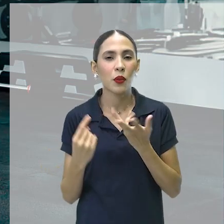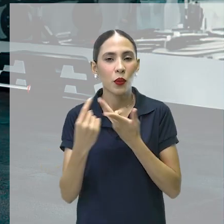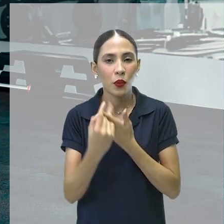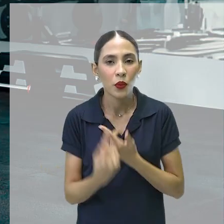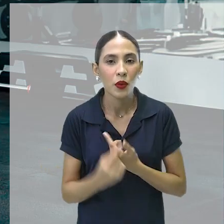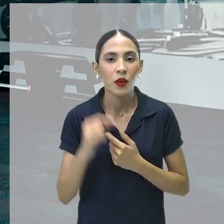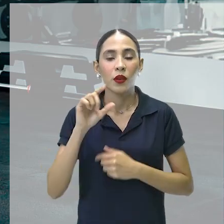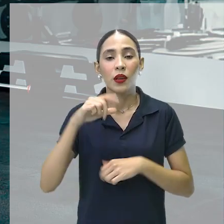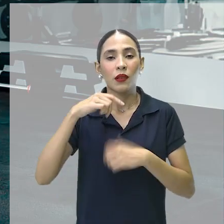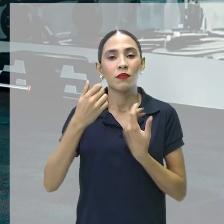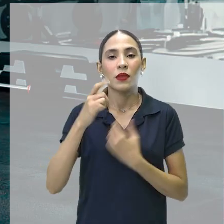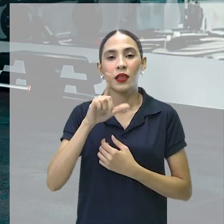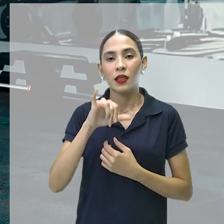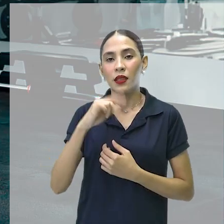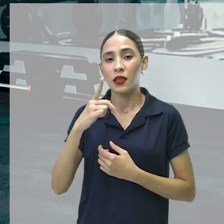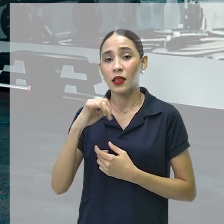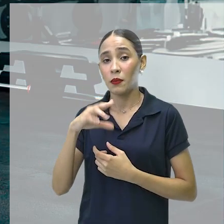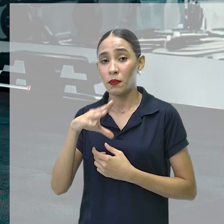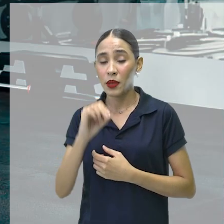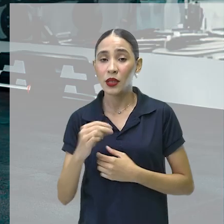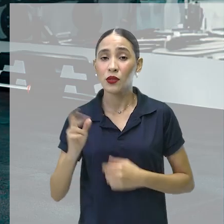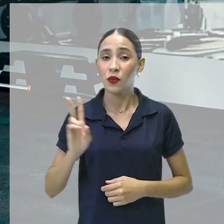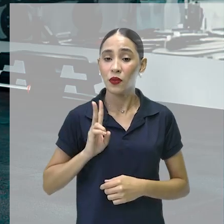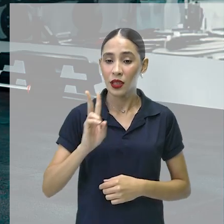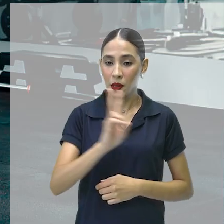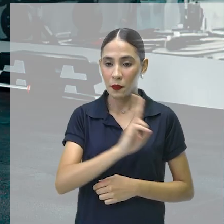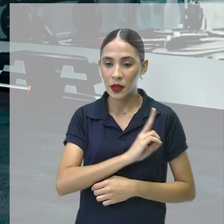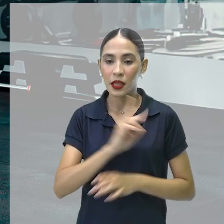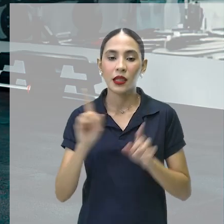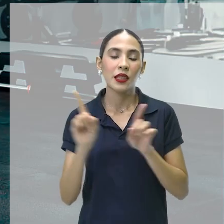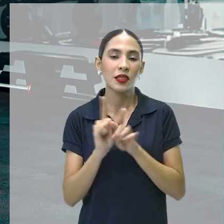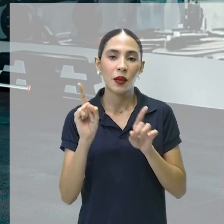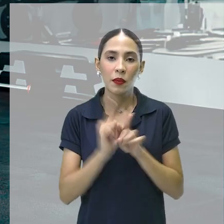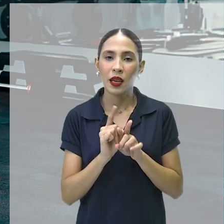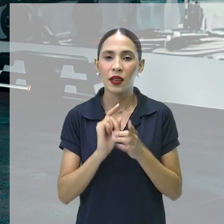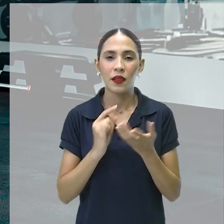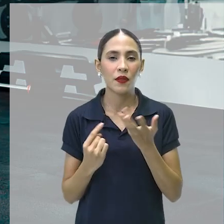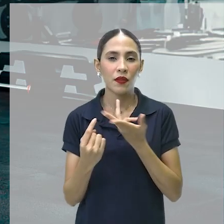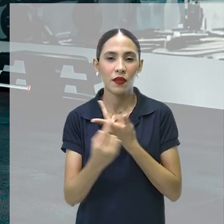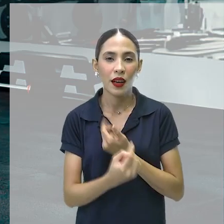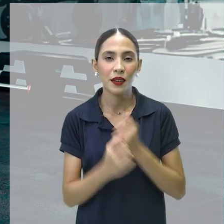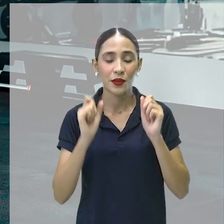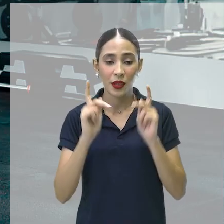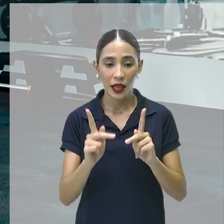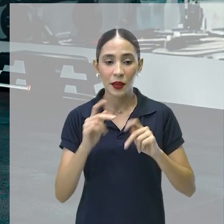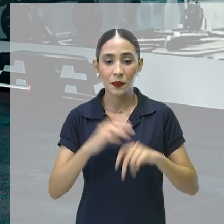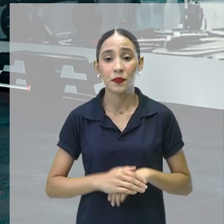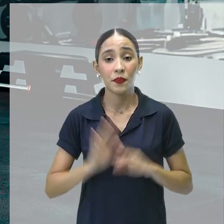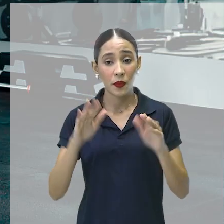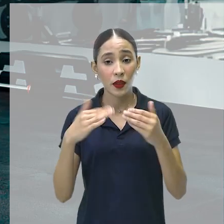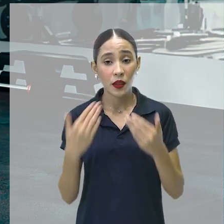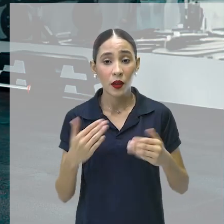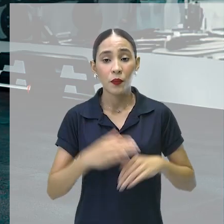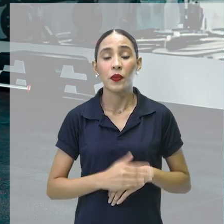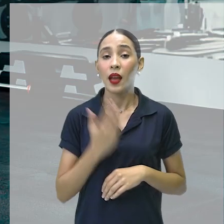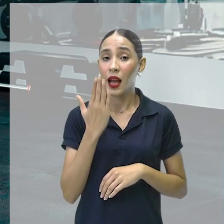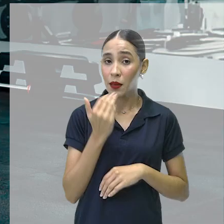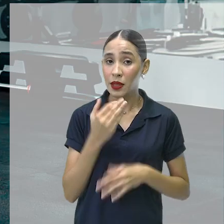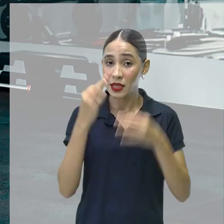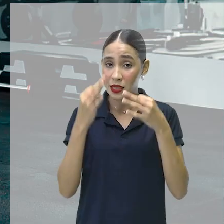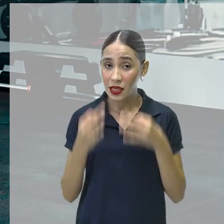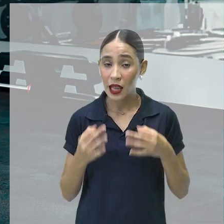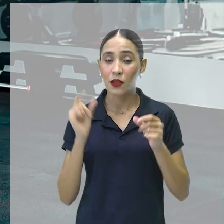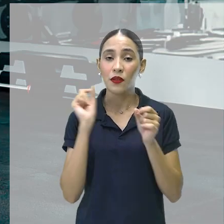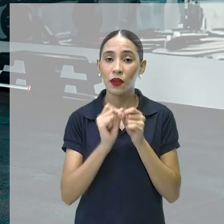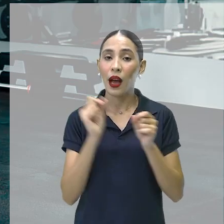os lipídios, vitaminas, sais minerais, dentre outros, tá certo? Então, alimente-se